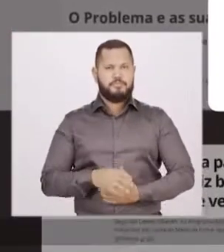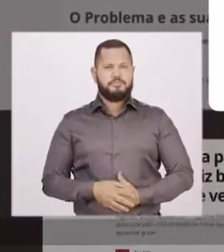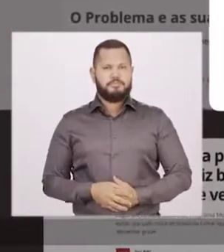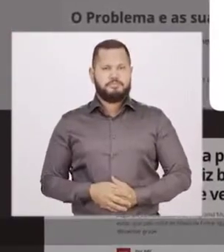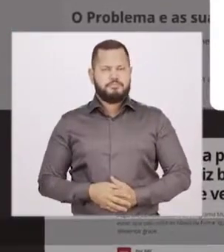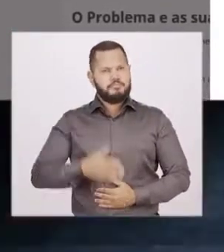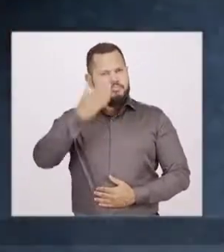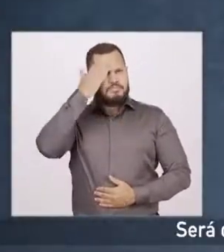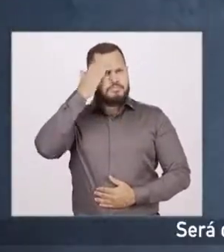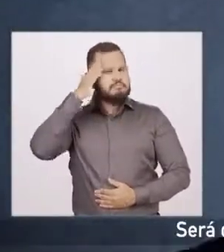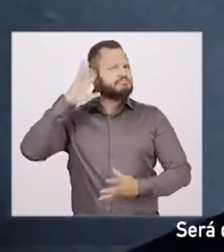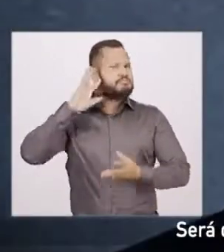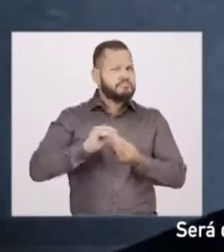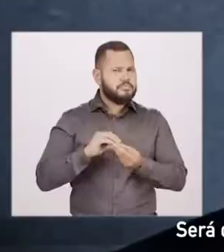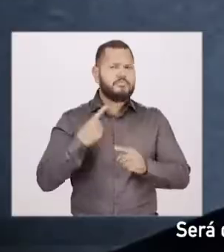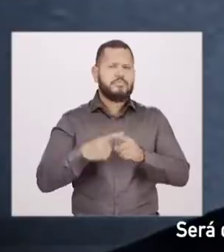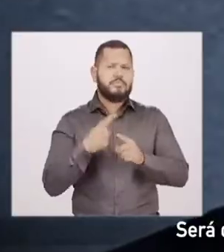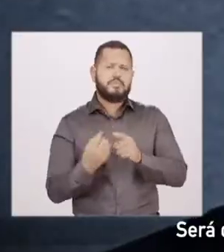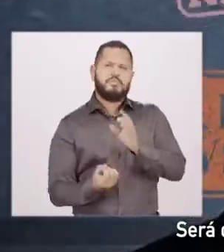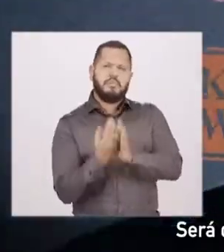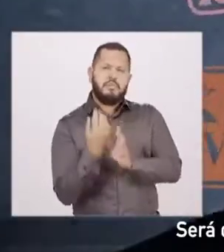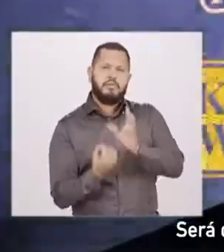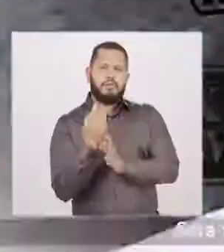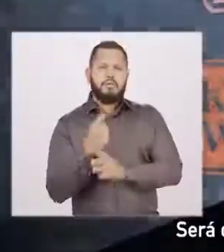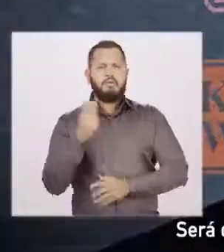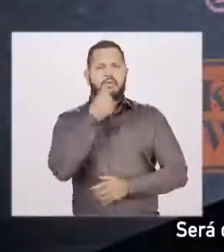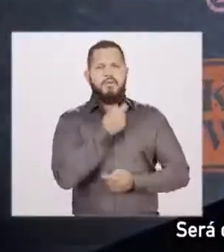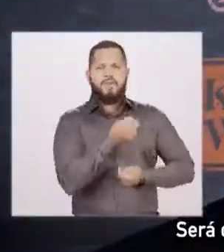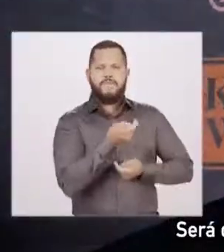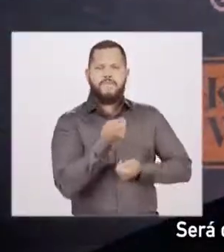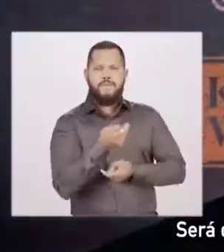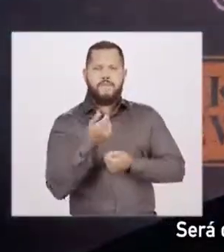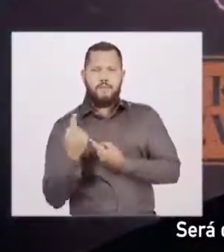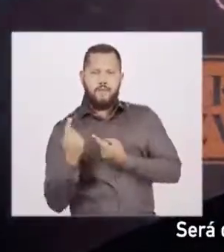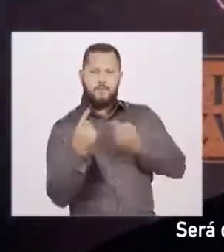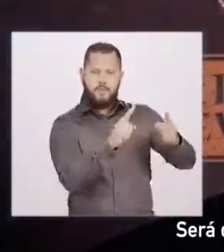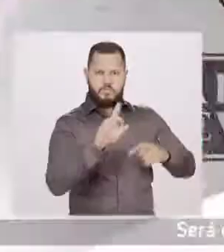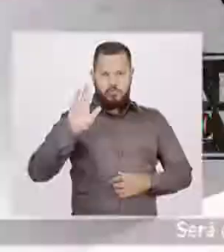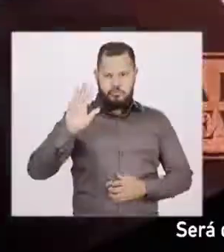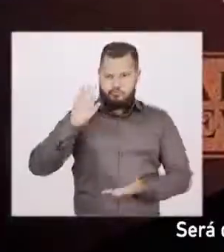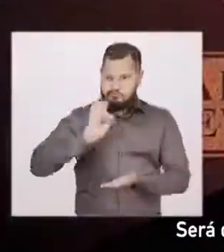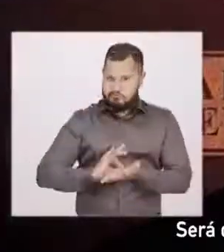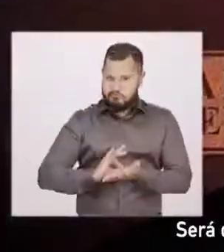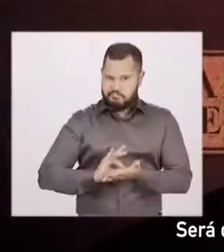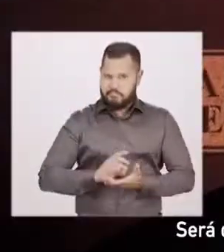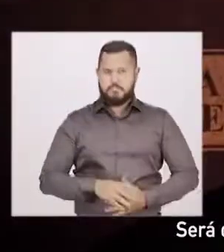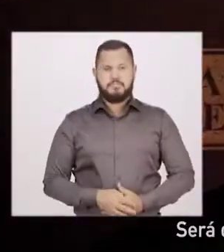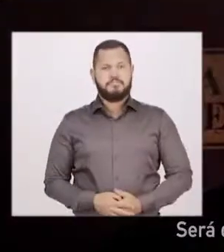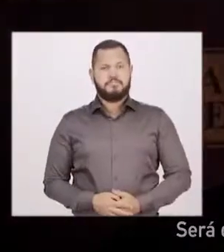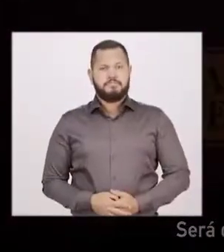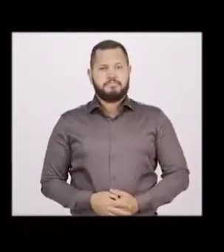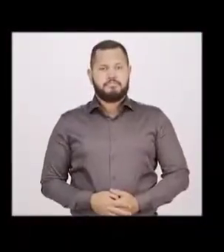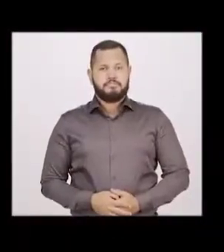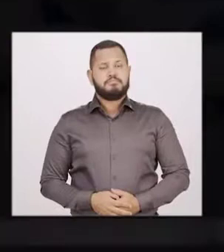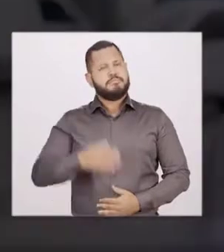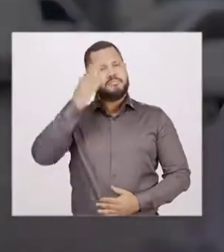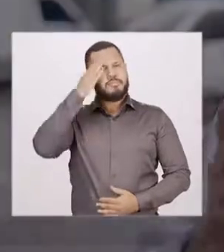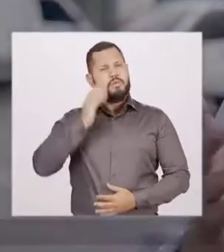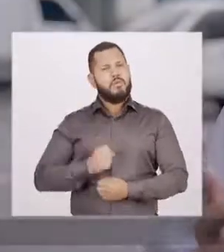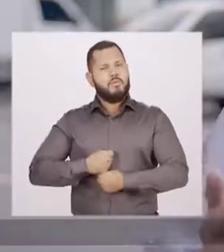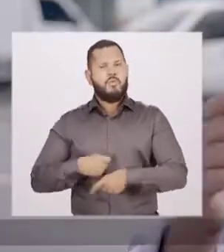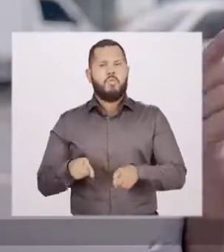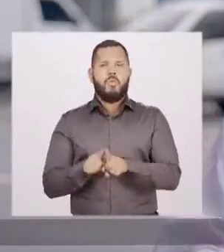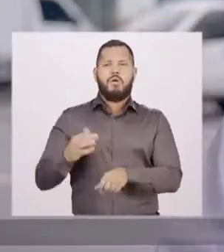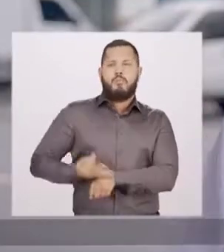fome voltou. Será que é por isso que inventam tanta fake news contra Lula? Quem